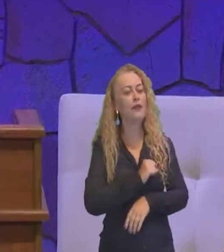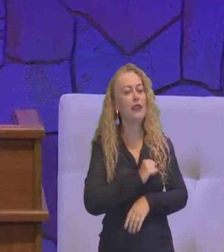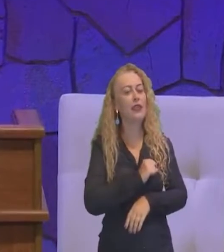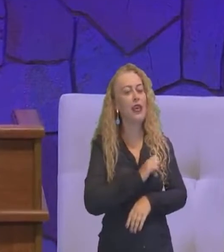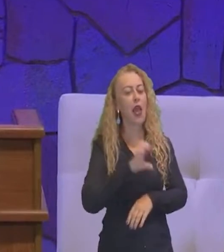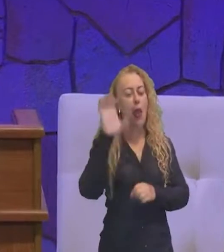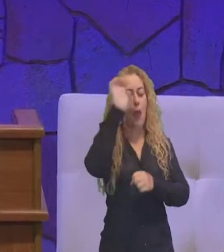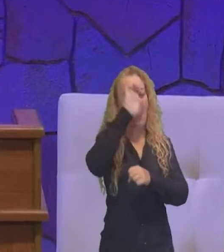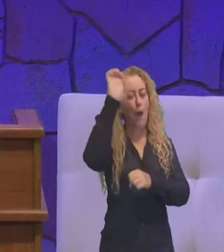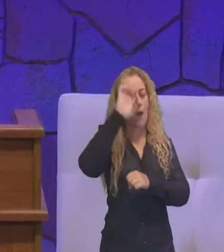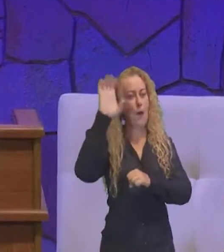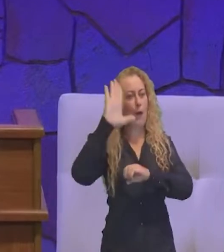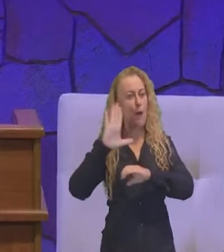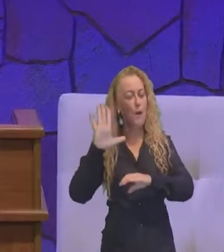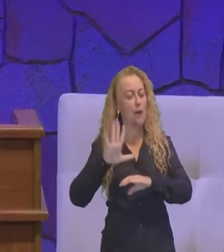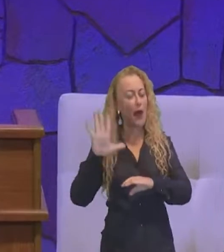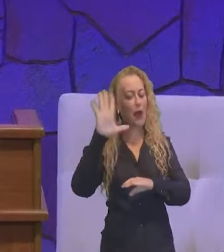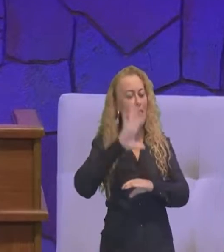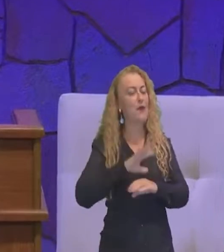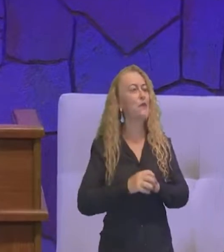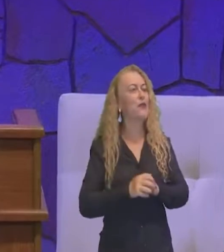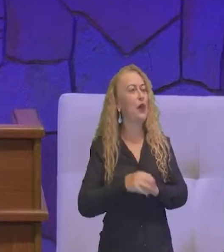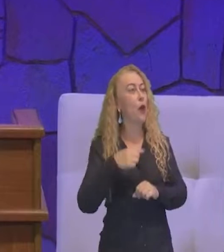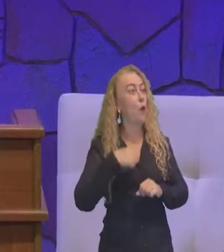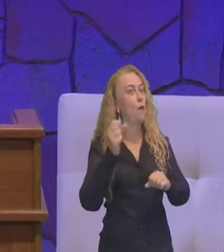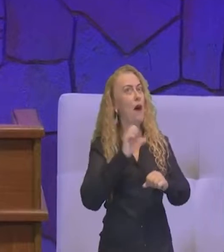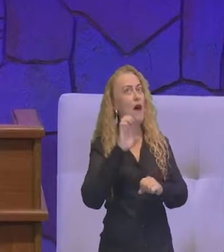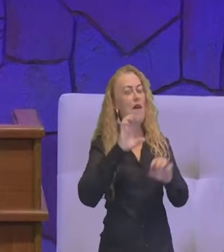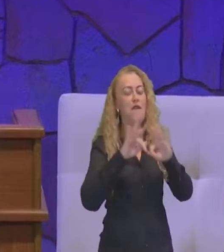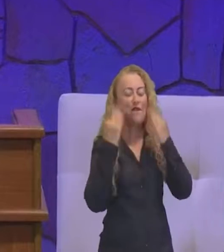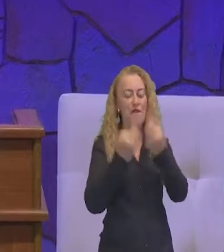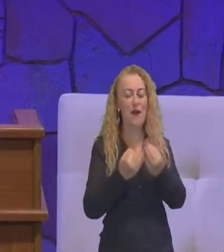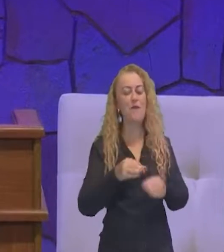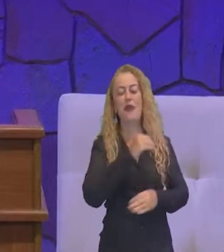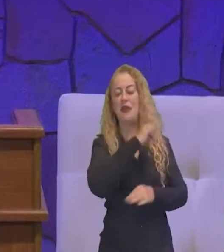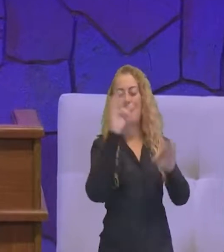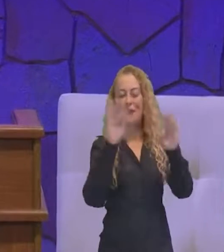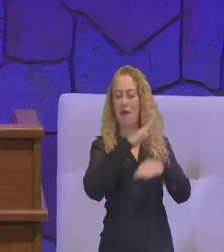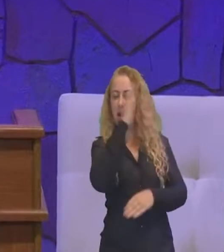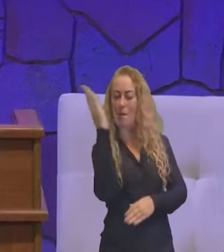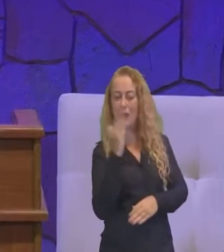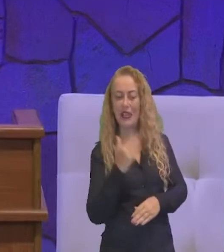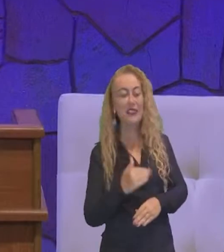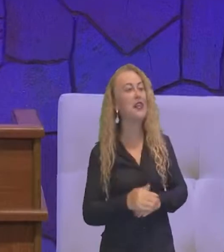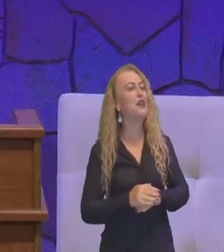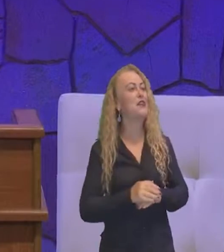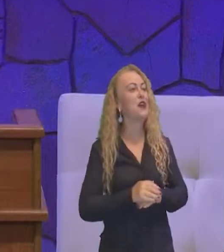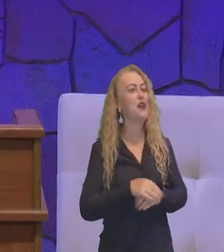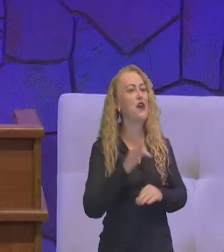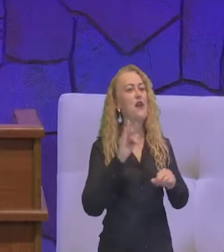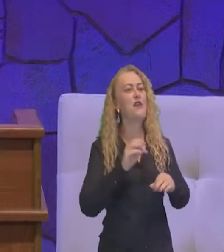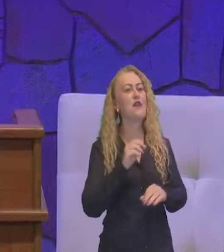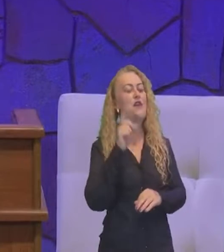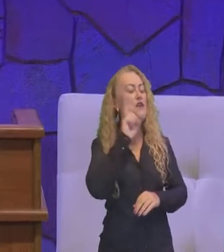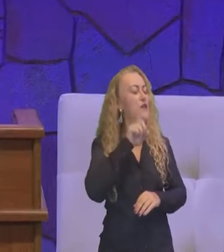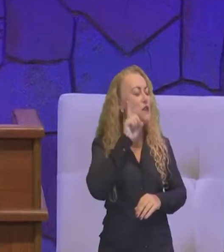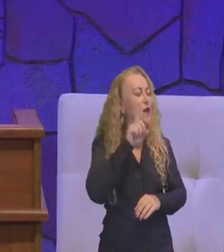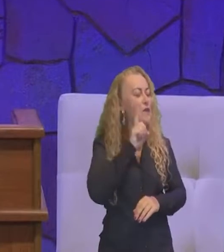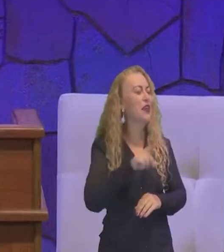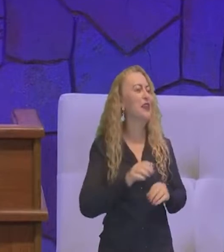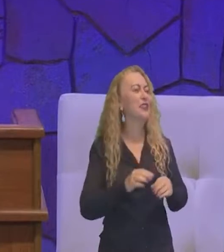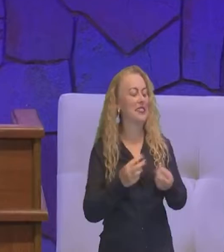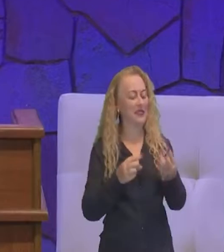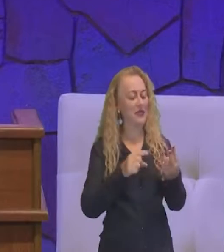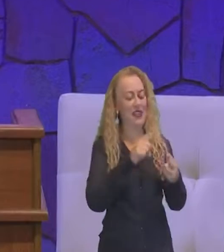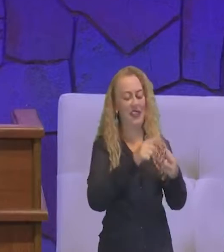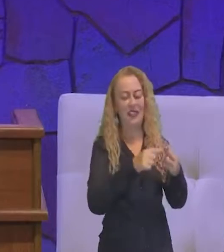família europeia, uma família brasileira e uma família americana. Então esse é o Léo mais velho, com os nossos netos,